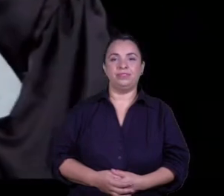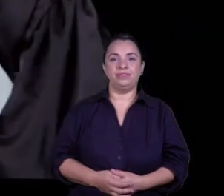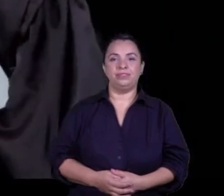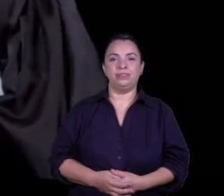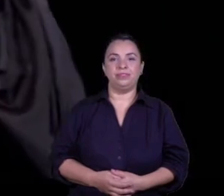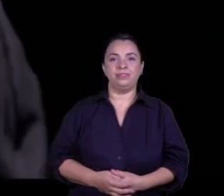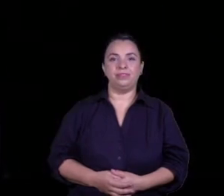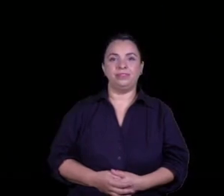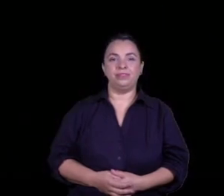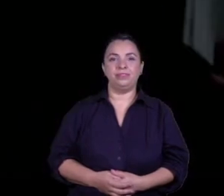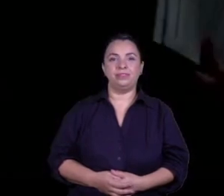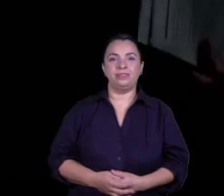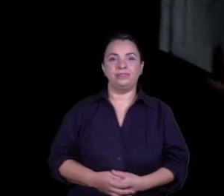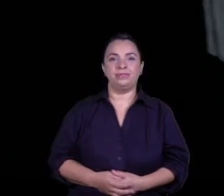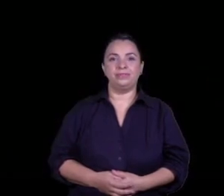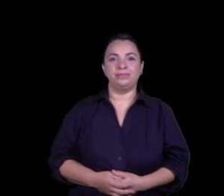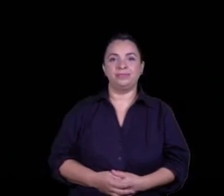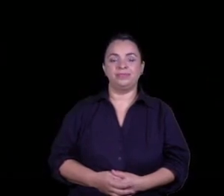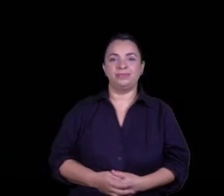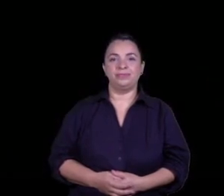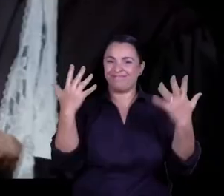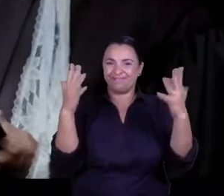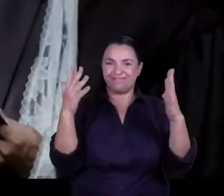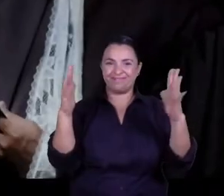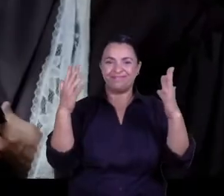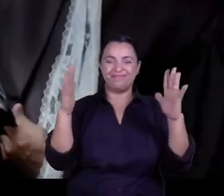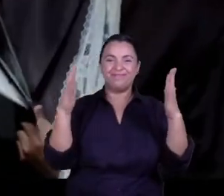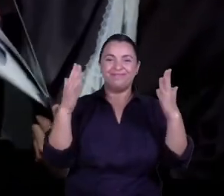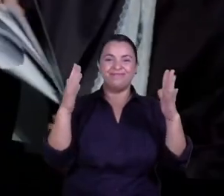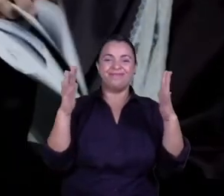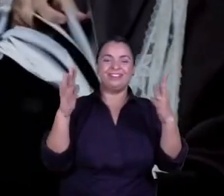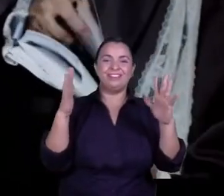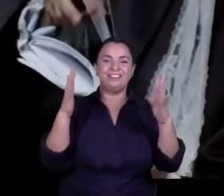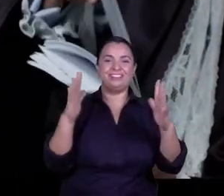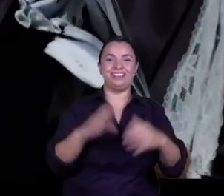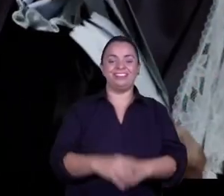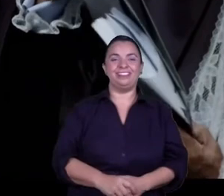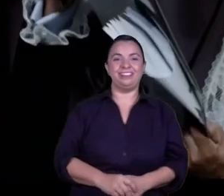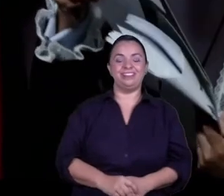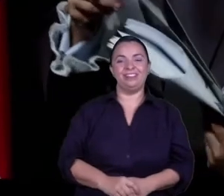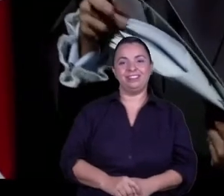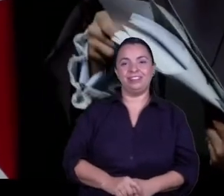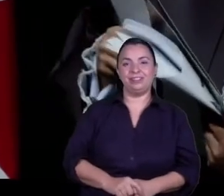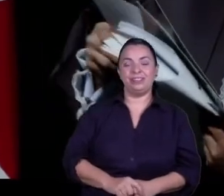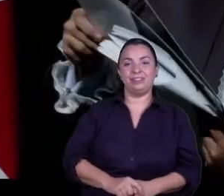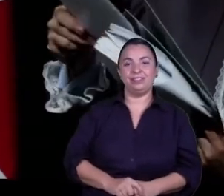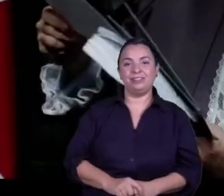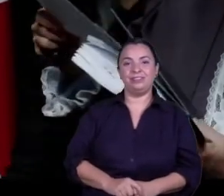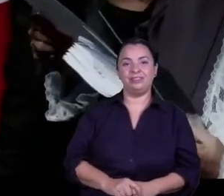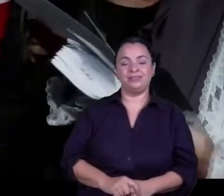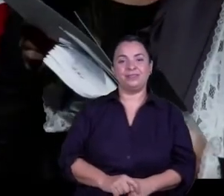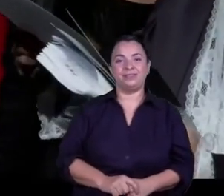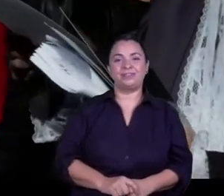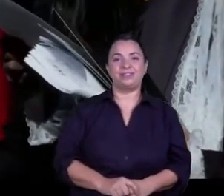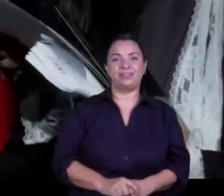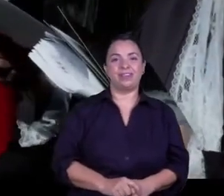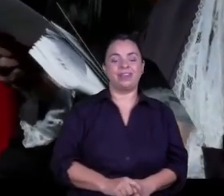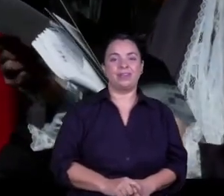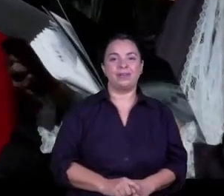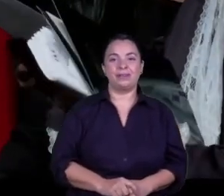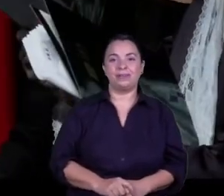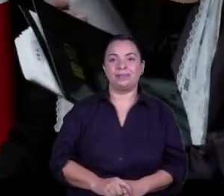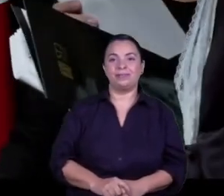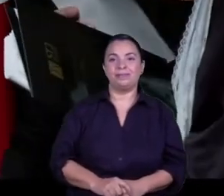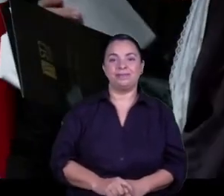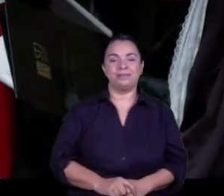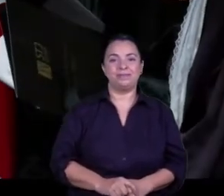50 Esse foi escolhida para presidir o novo tribunal foi eleito para o cargo de vice-presidente e corregedor do TRF seis